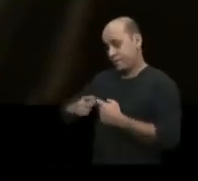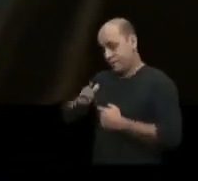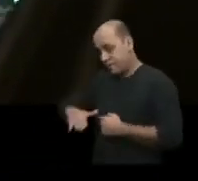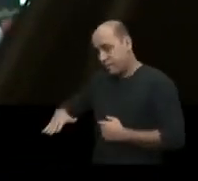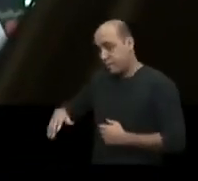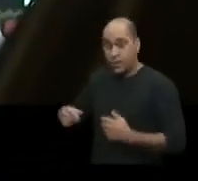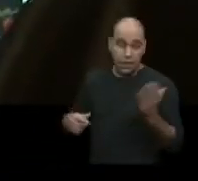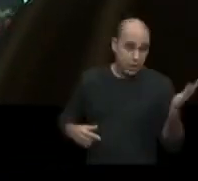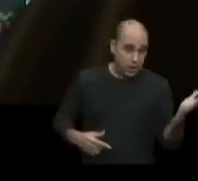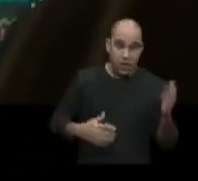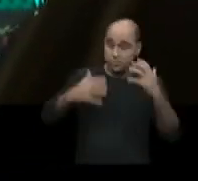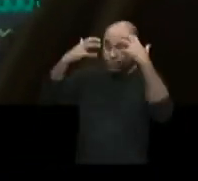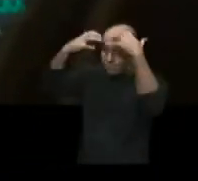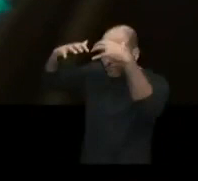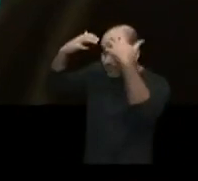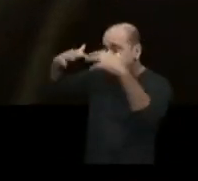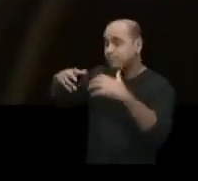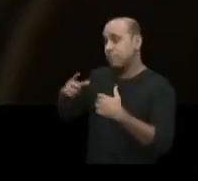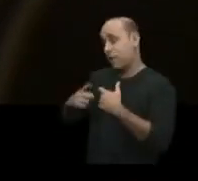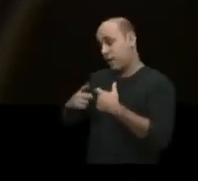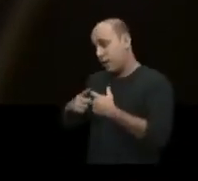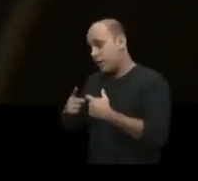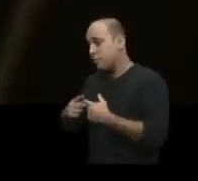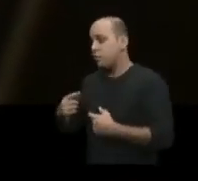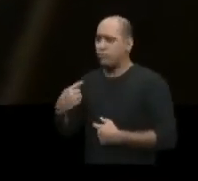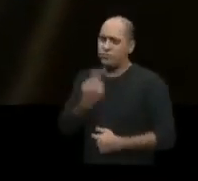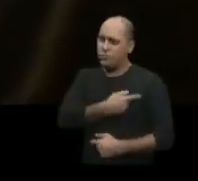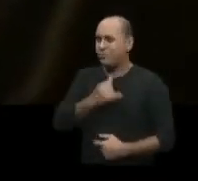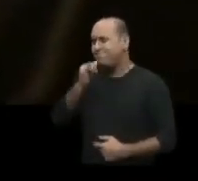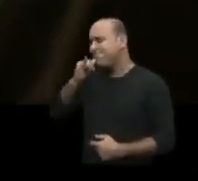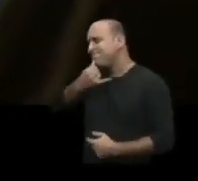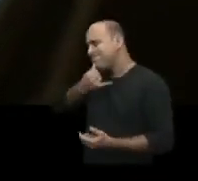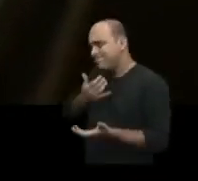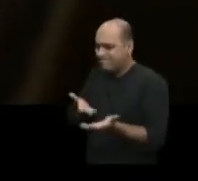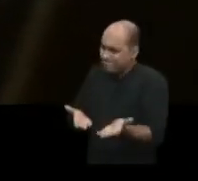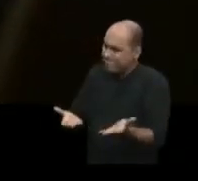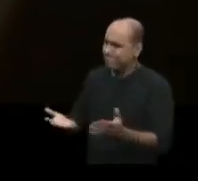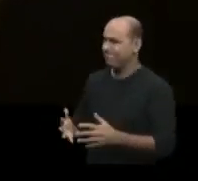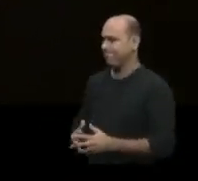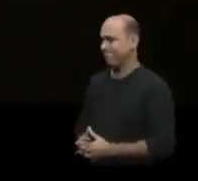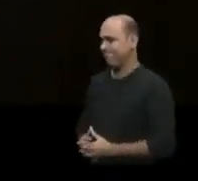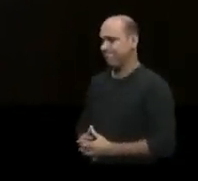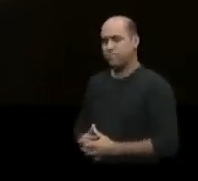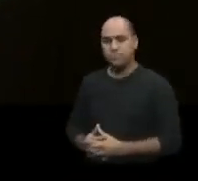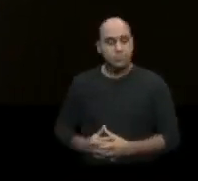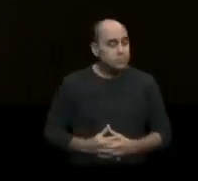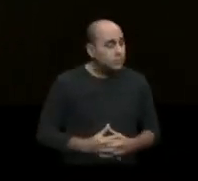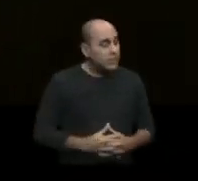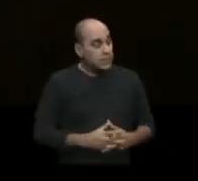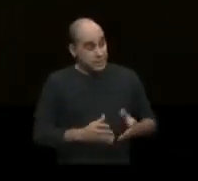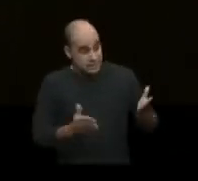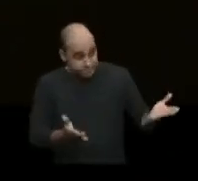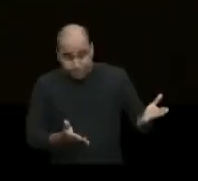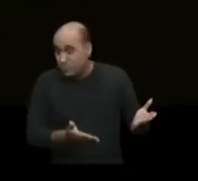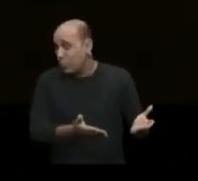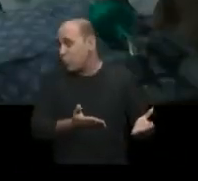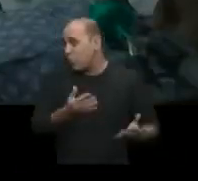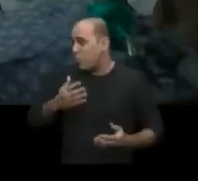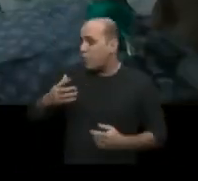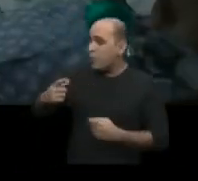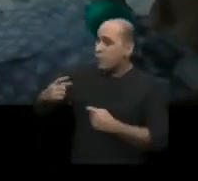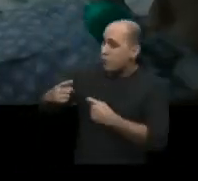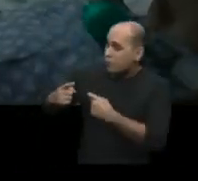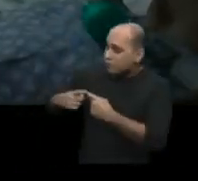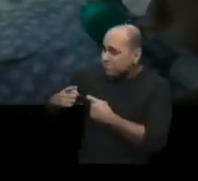Felipe Monteiro, neurologista. E lamentamos muito a situação. Senhora Campos, seu filho teve um AVC